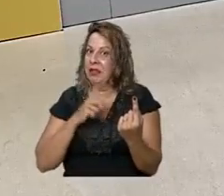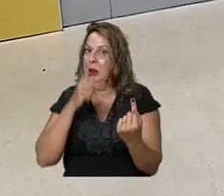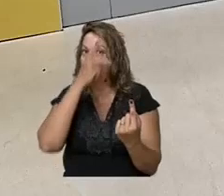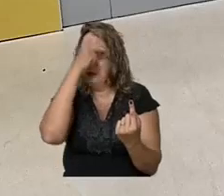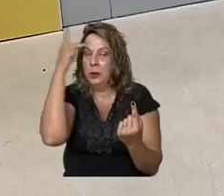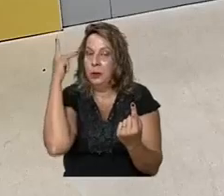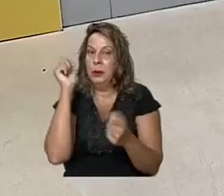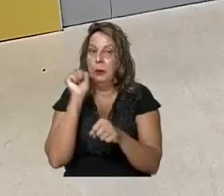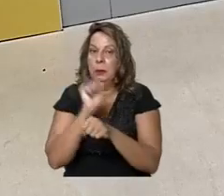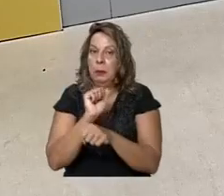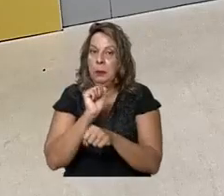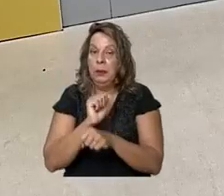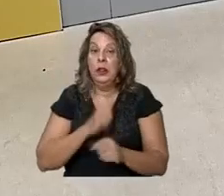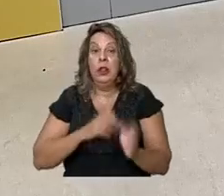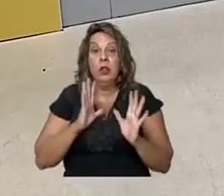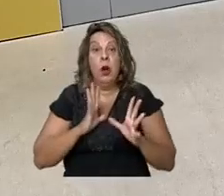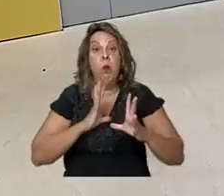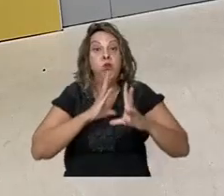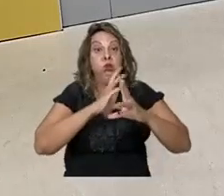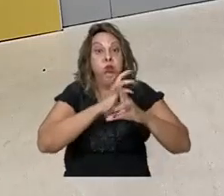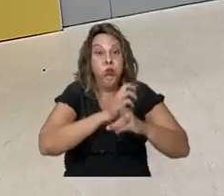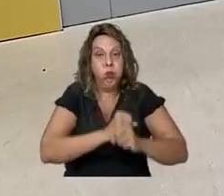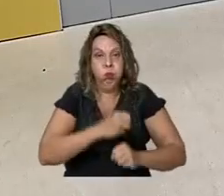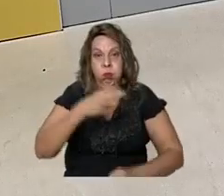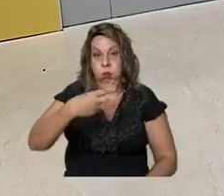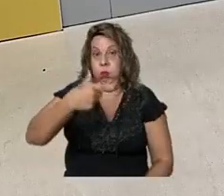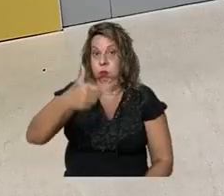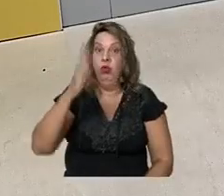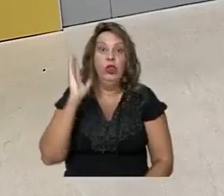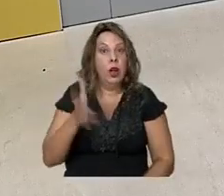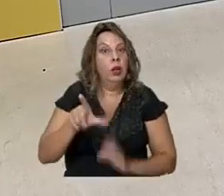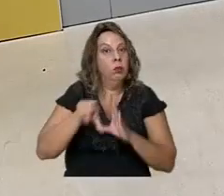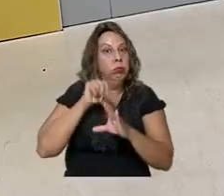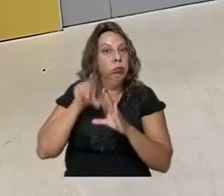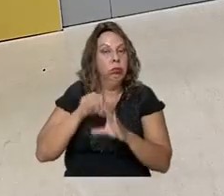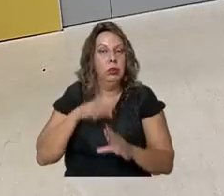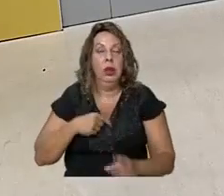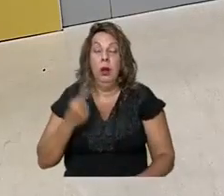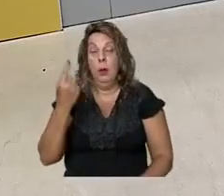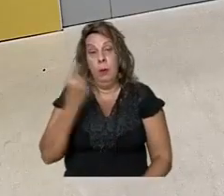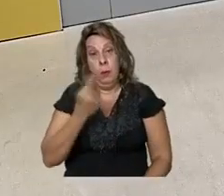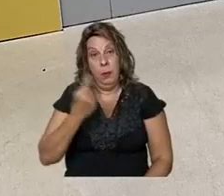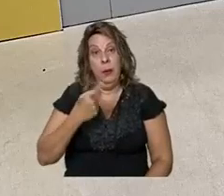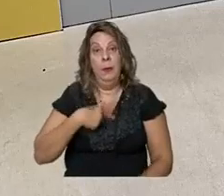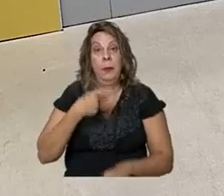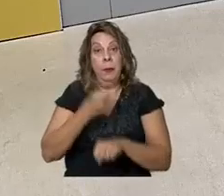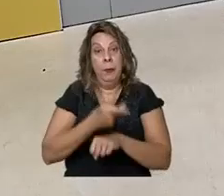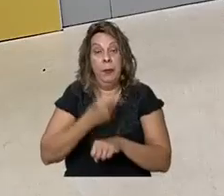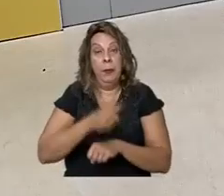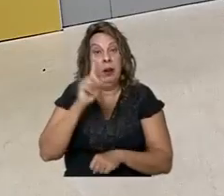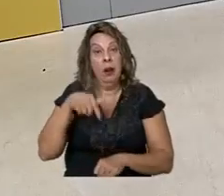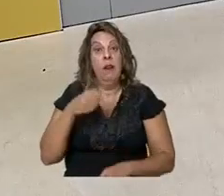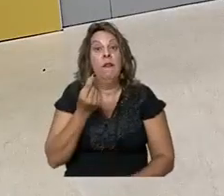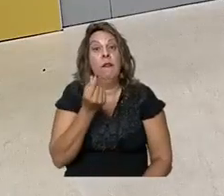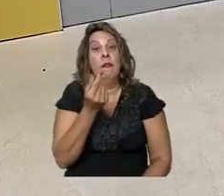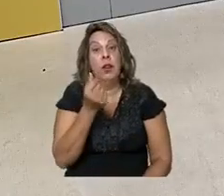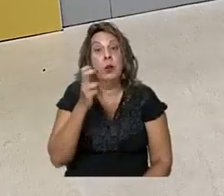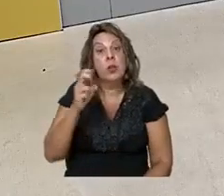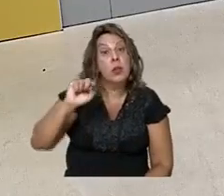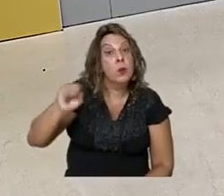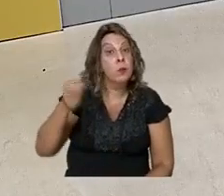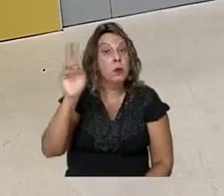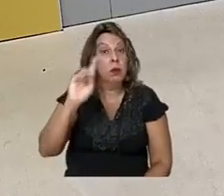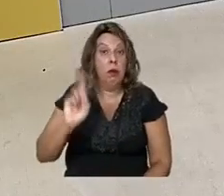espera dela. Já são 32 bolas chamadas e é o nosso primeiro prêmio no valor de R$5.000 que agora está por uma